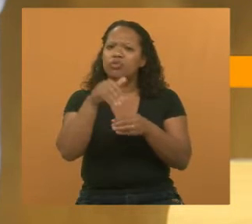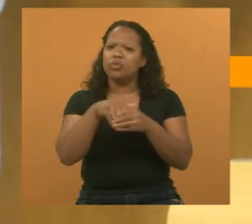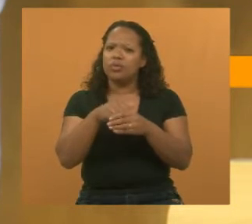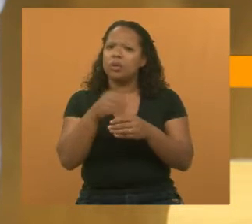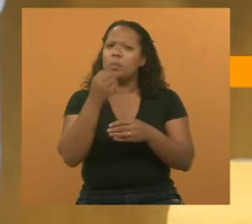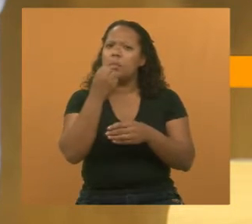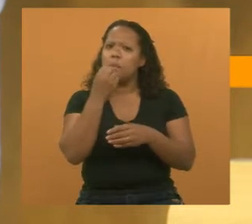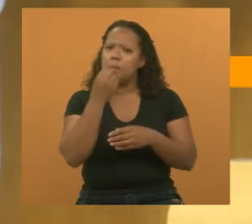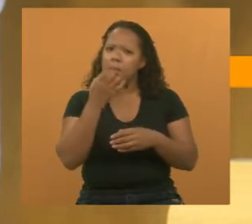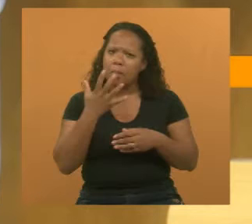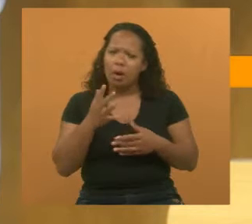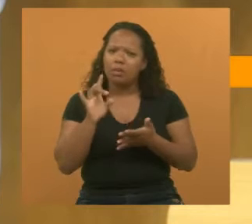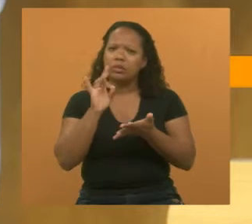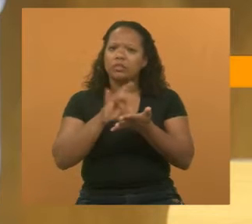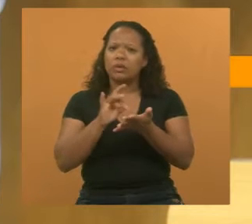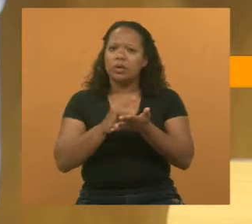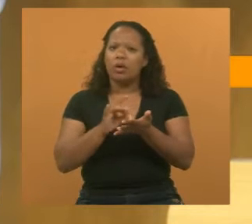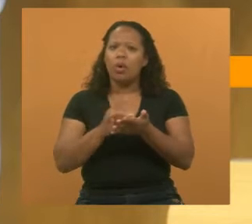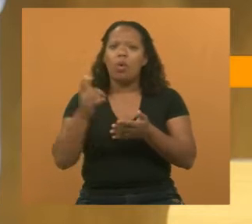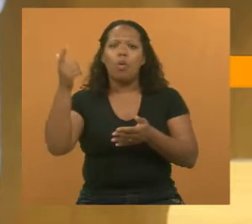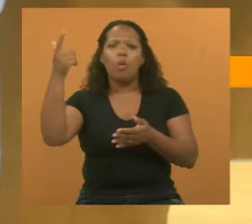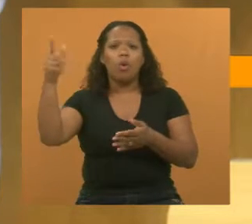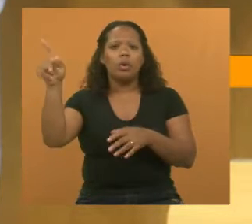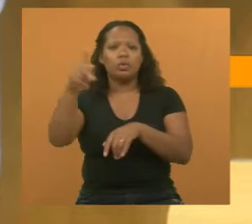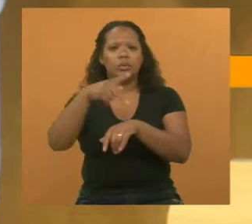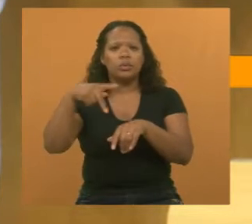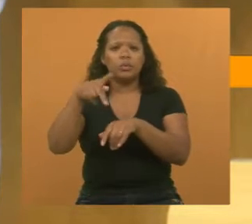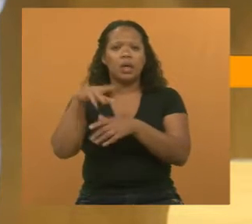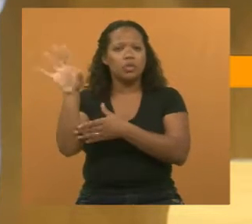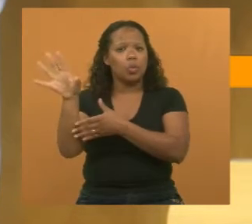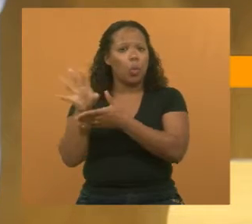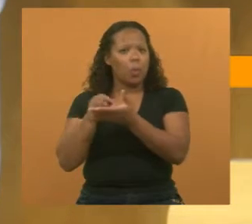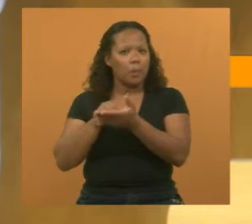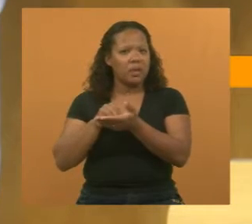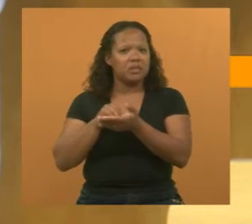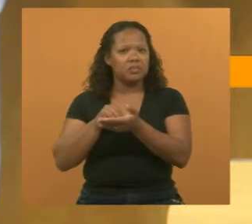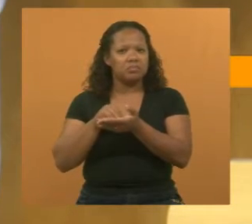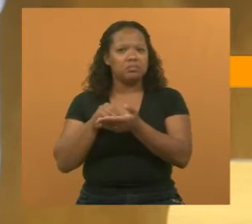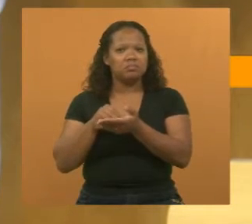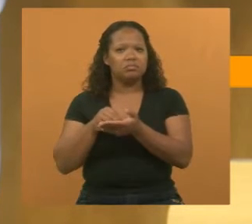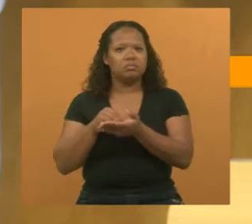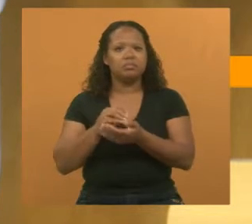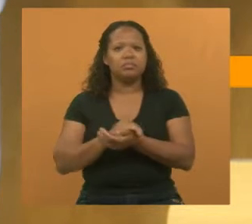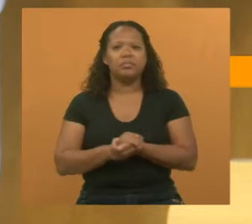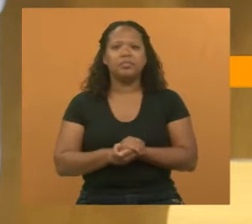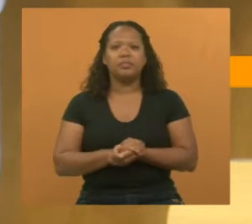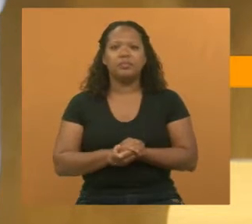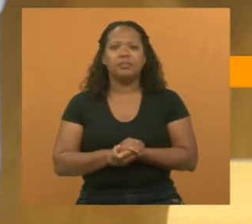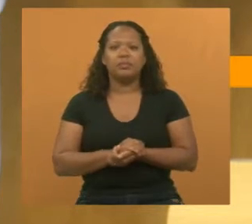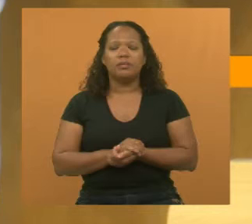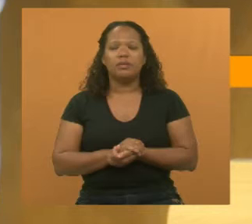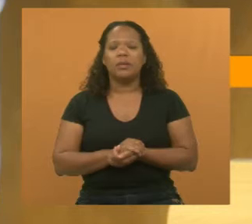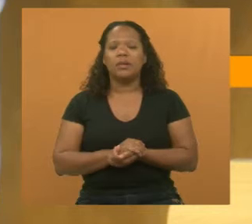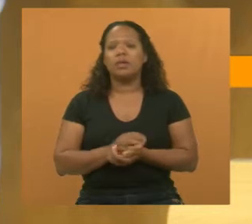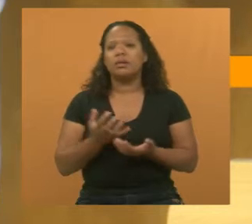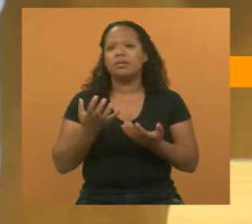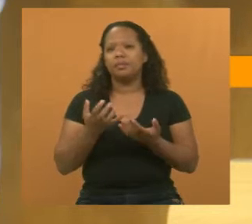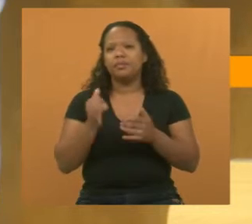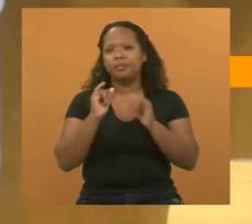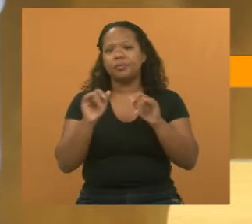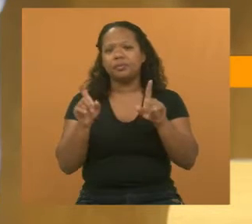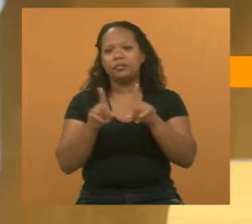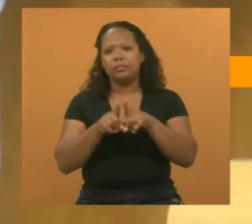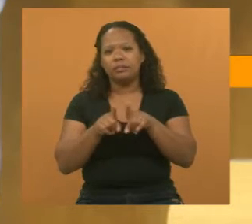sistema bom e que alguns países já veem como um modelo a ser implementado. Quero dizer também